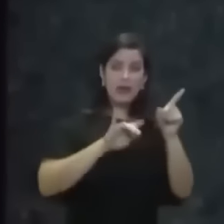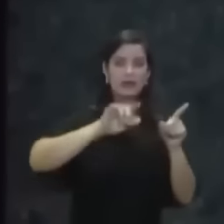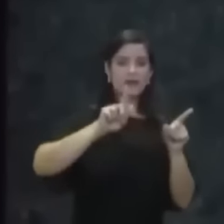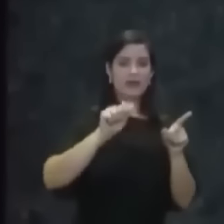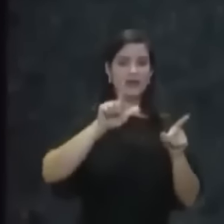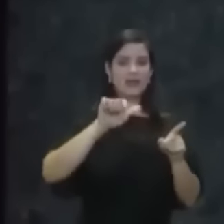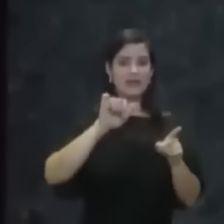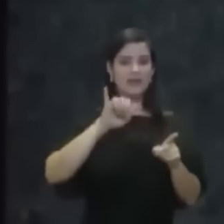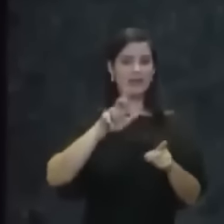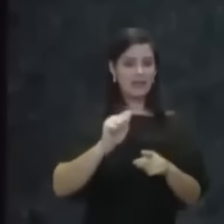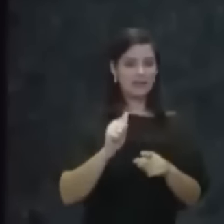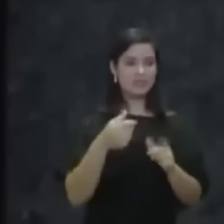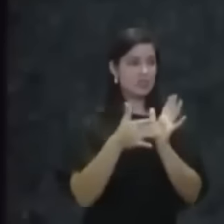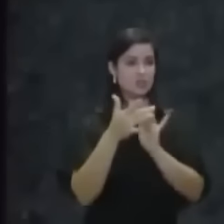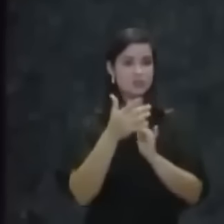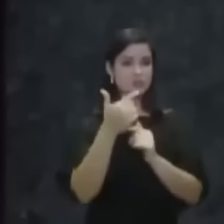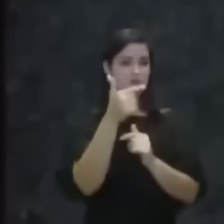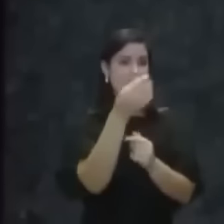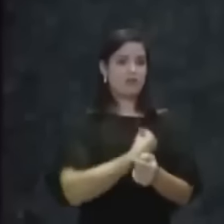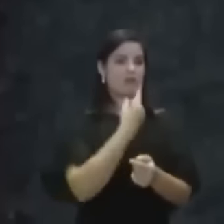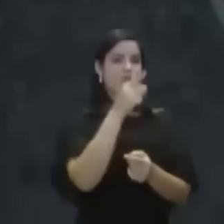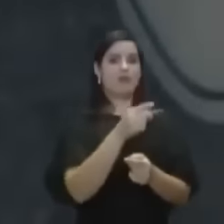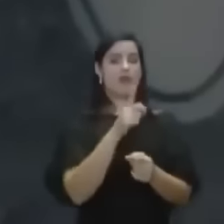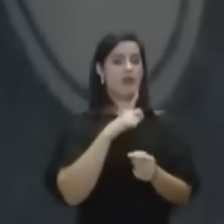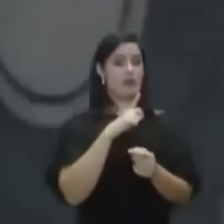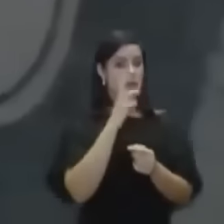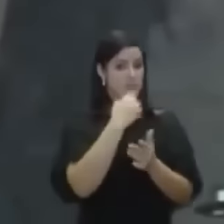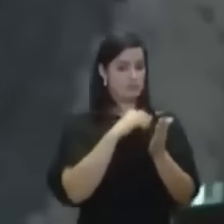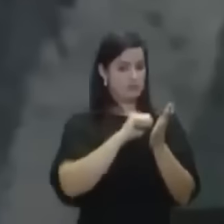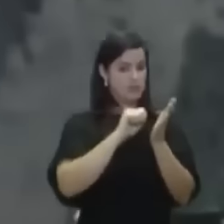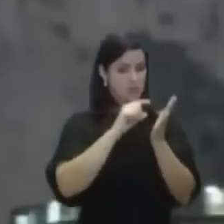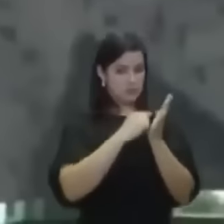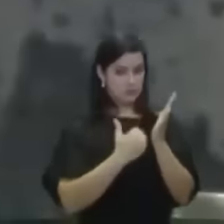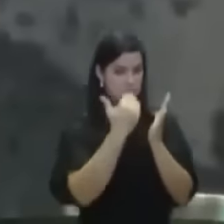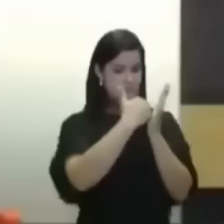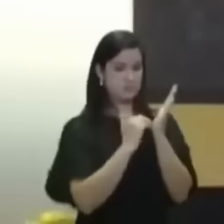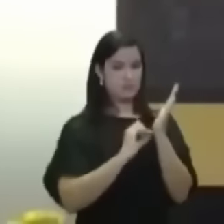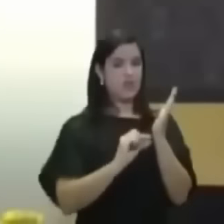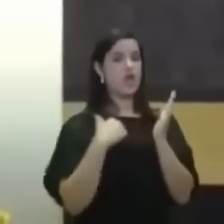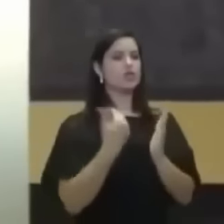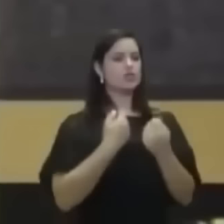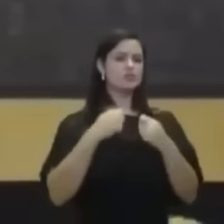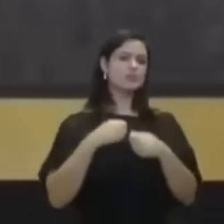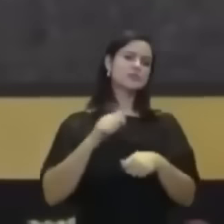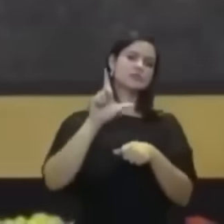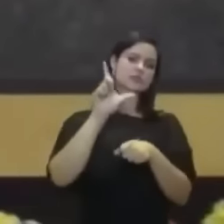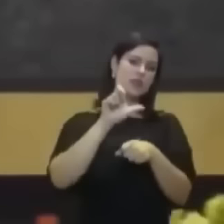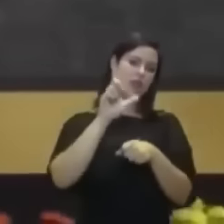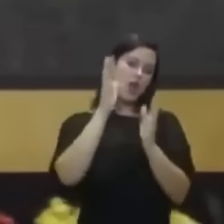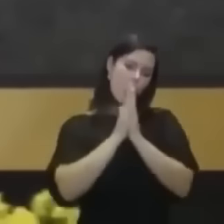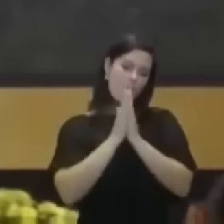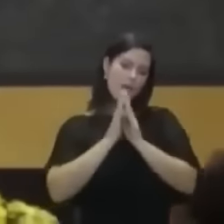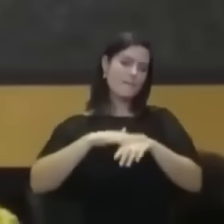lá. Jesus não está lá. E aqui uma nota de rodapé: nós devíamos orar mais pelos líderes, e nós temos